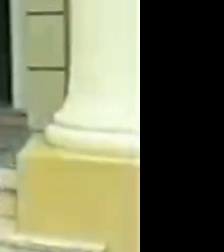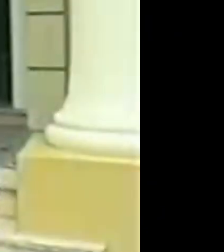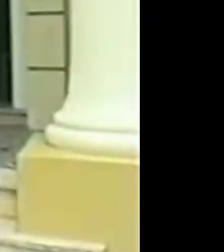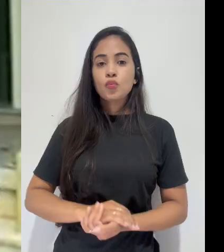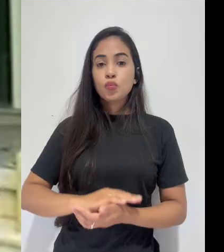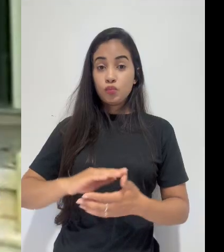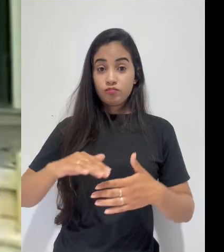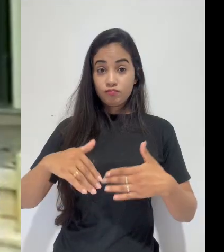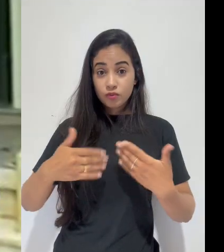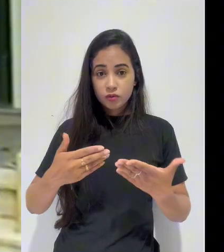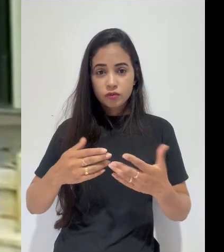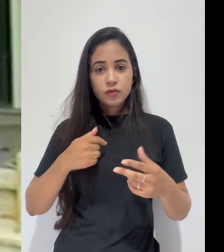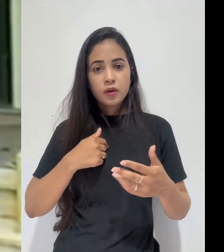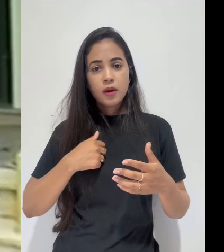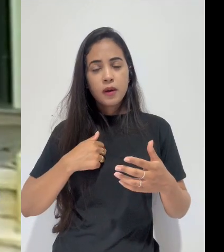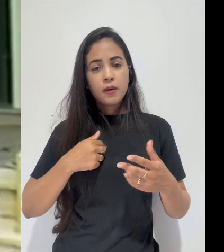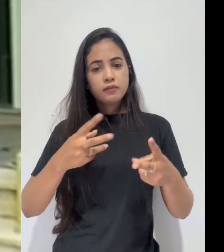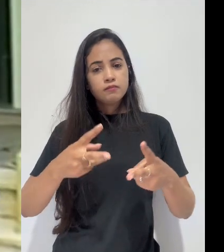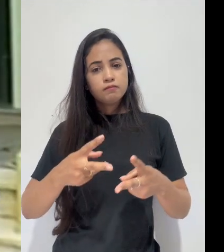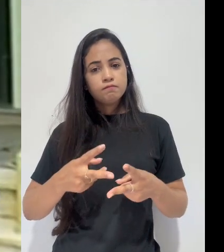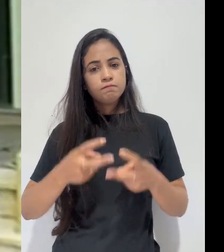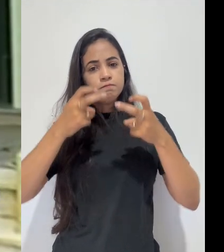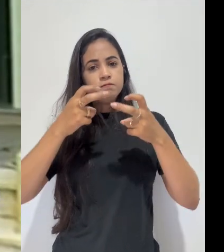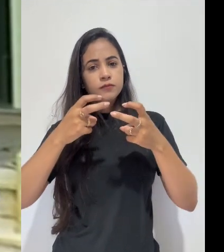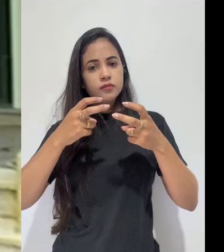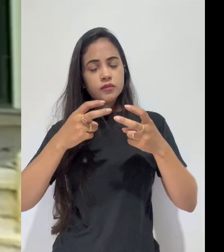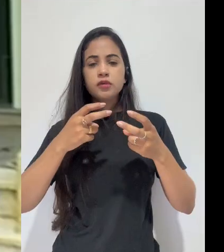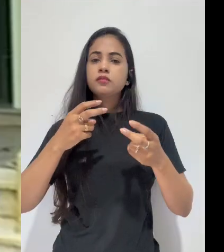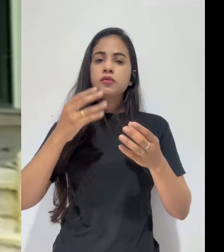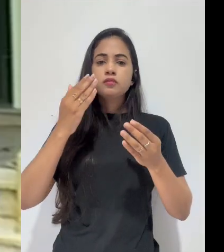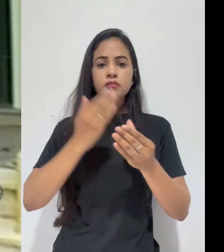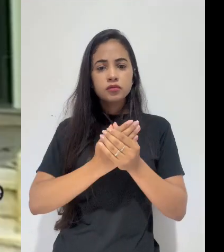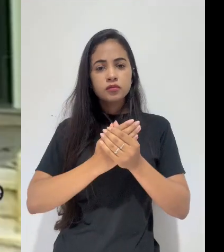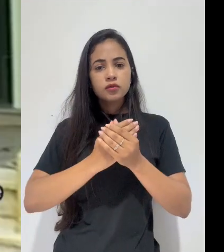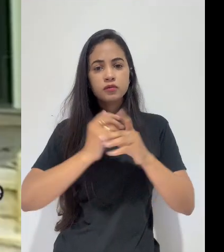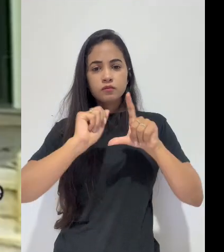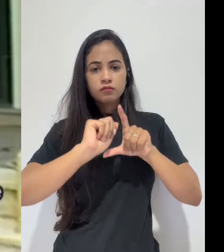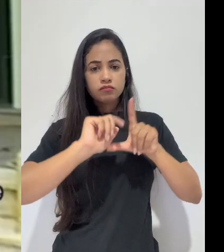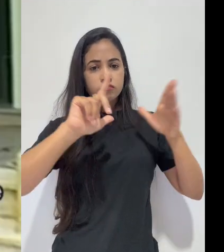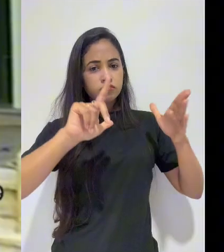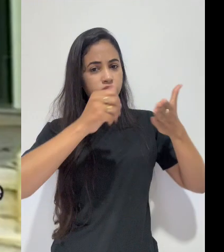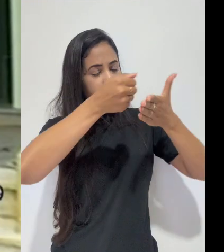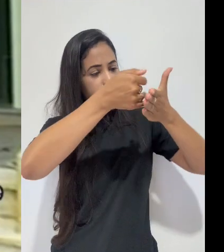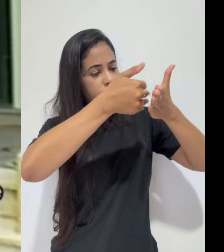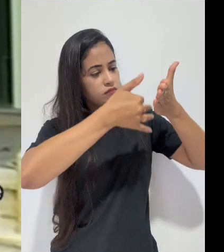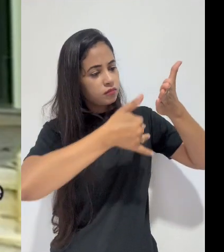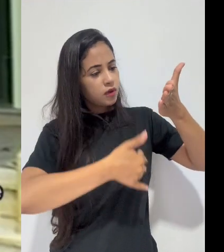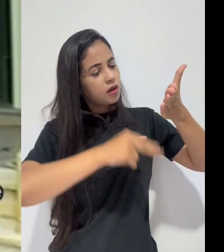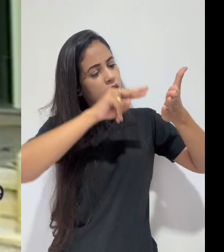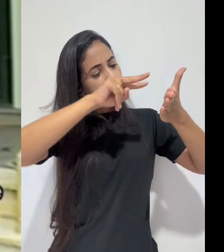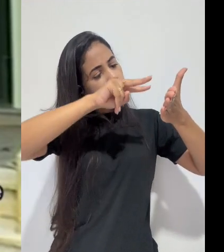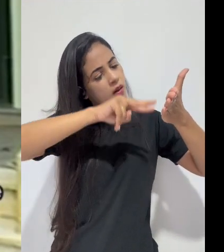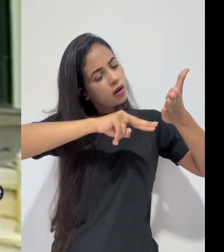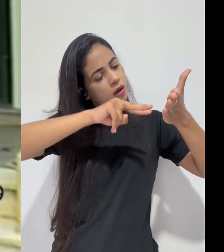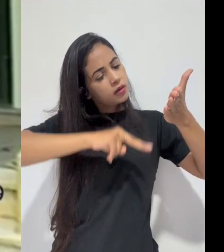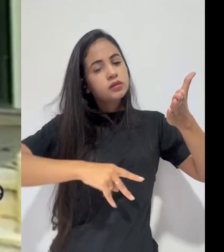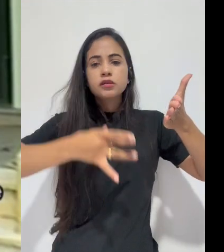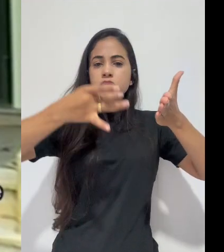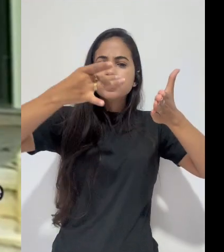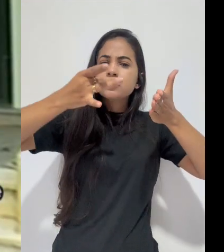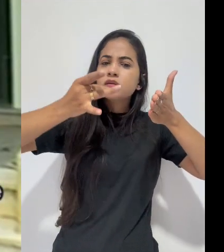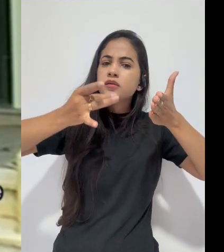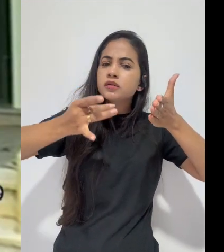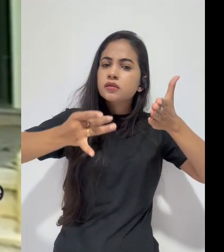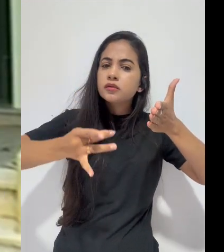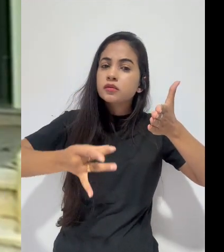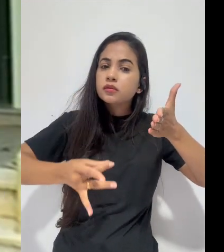Quando o caso nos chegou, nós tivemos uma série de cuidados, porque nós desconhecíamos em detalhe o que tinha se passado